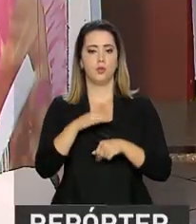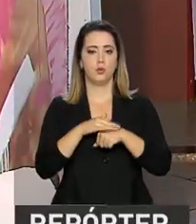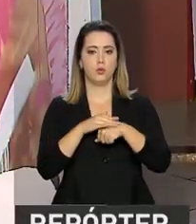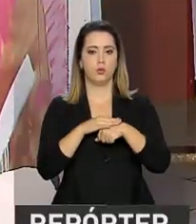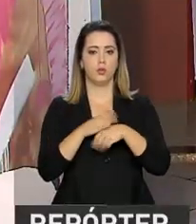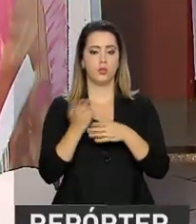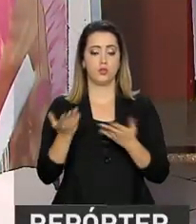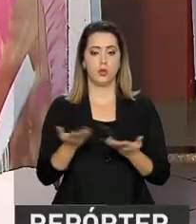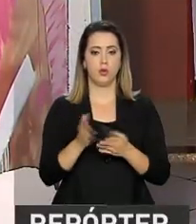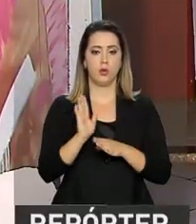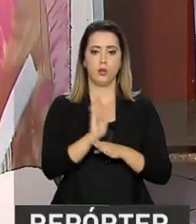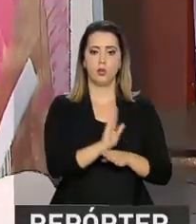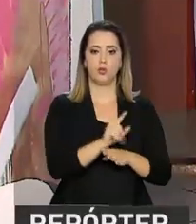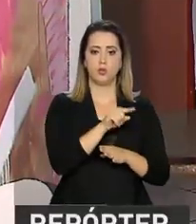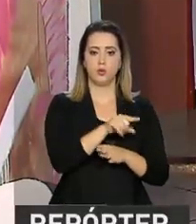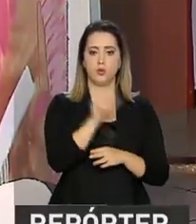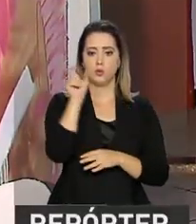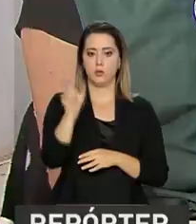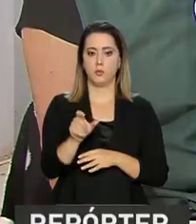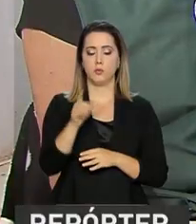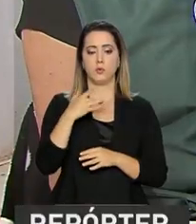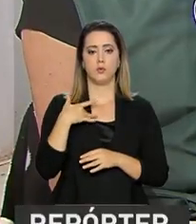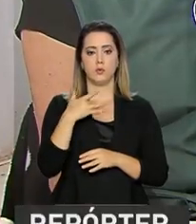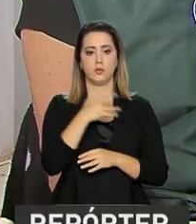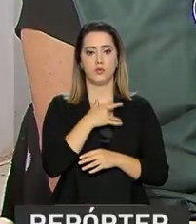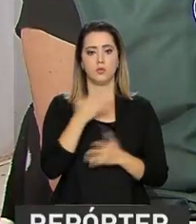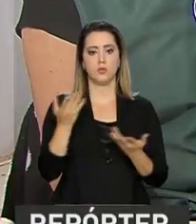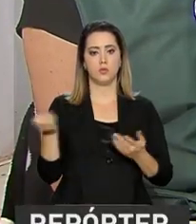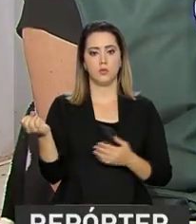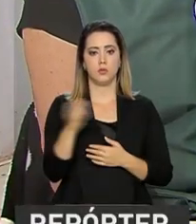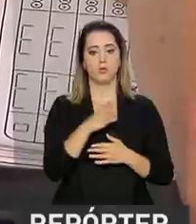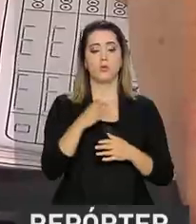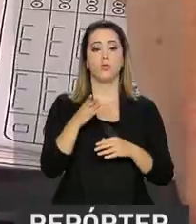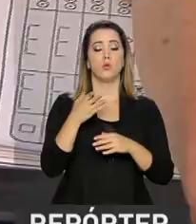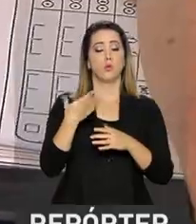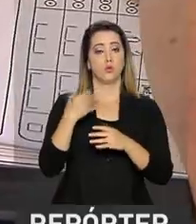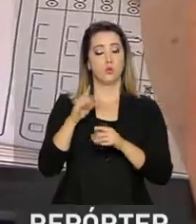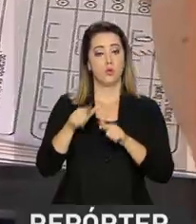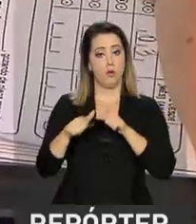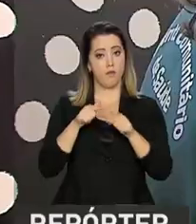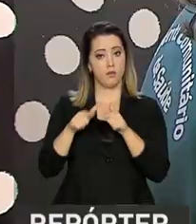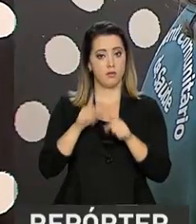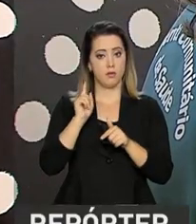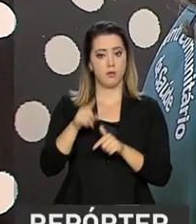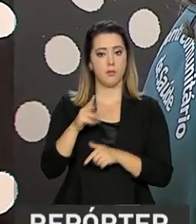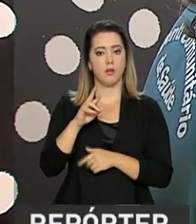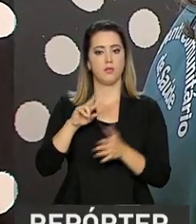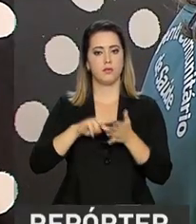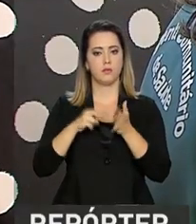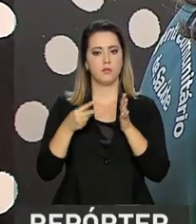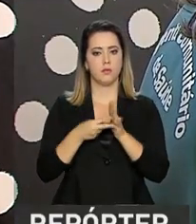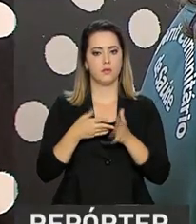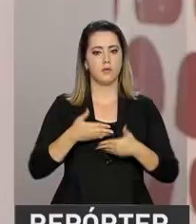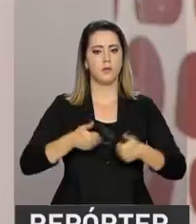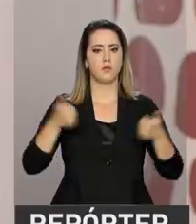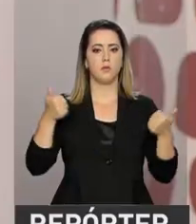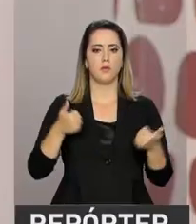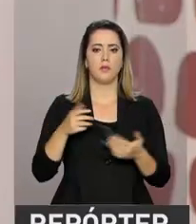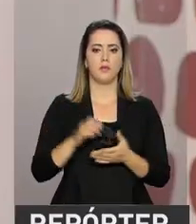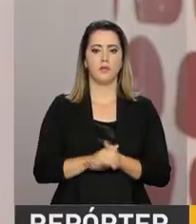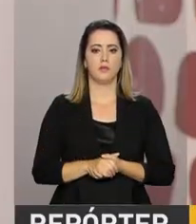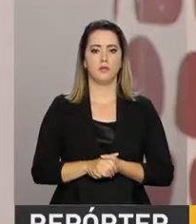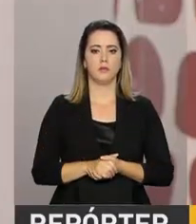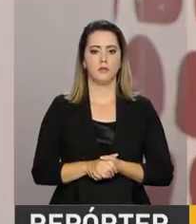recebeu auxílio de uma agente de saúde às novas atribuições vão representar conforto para o paciente não